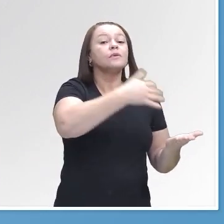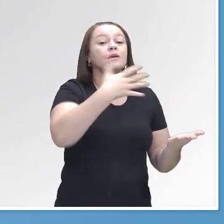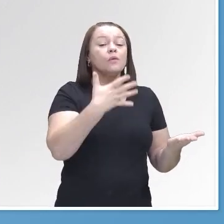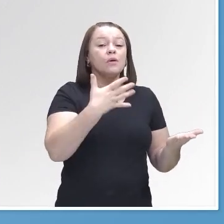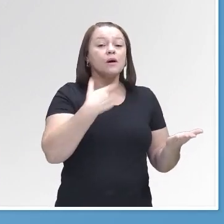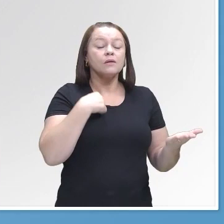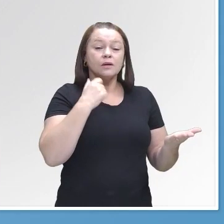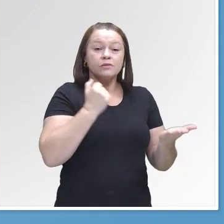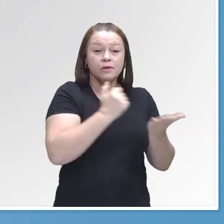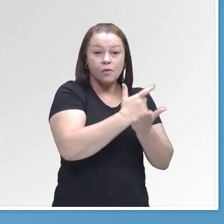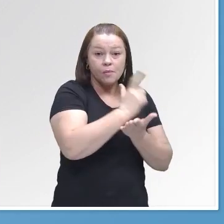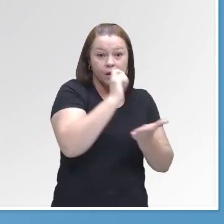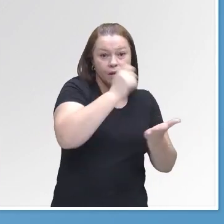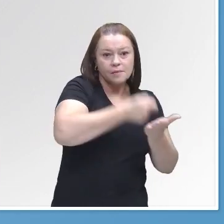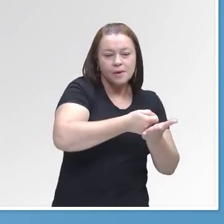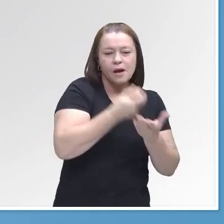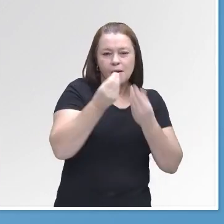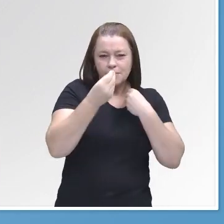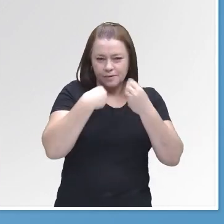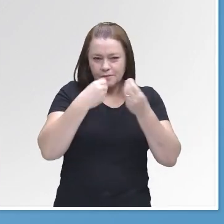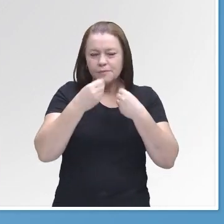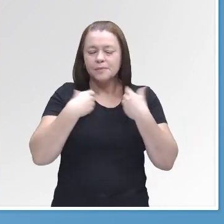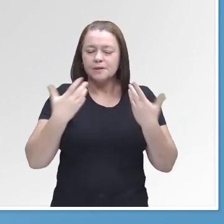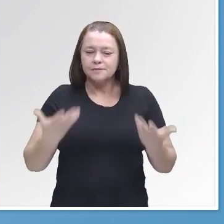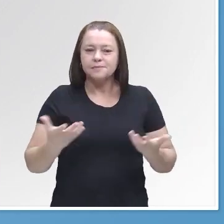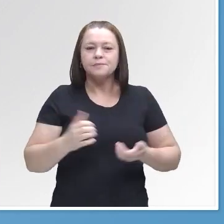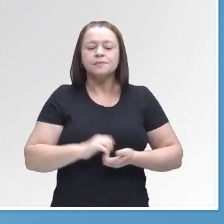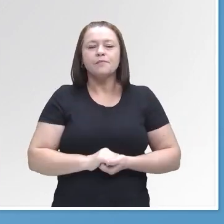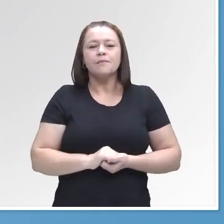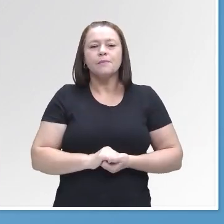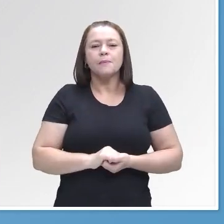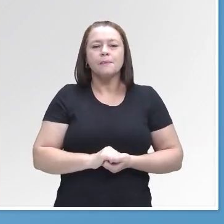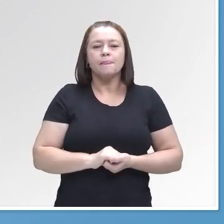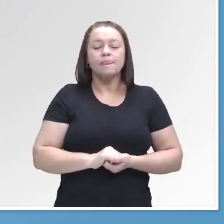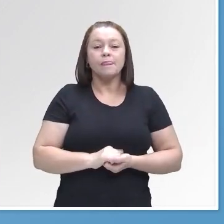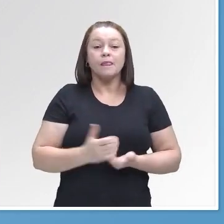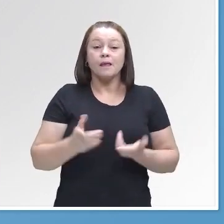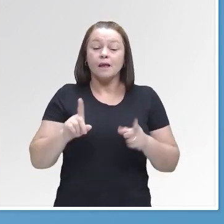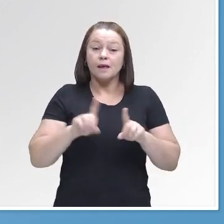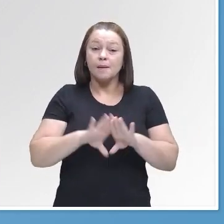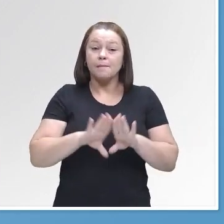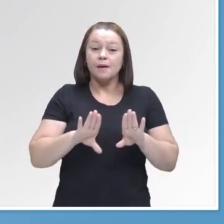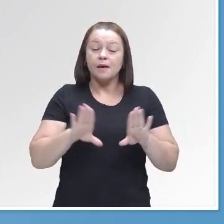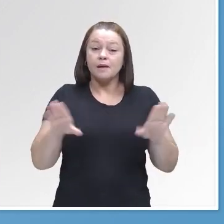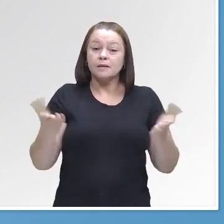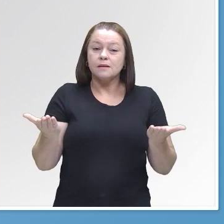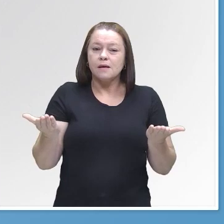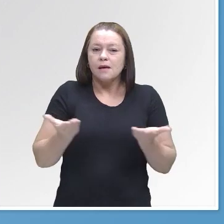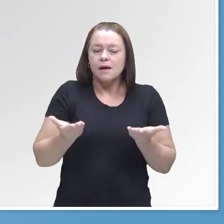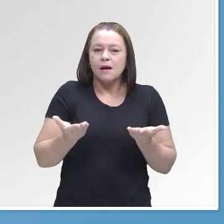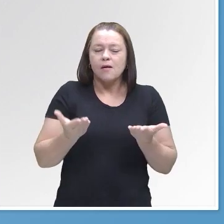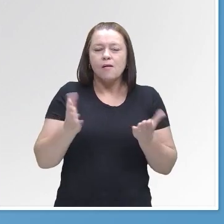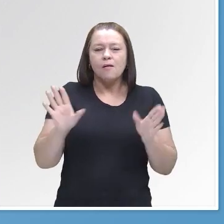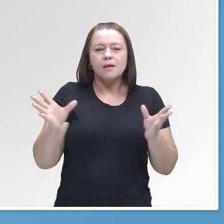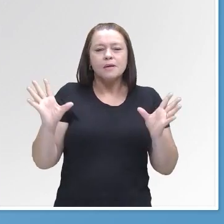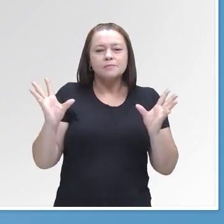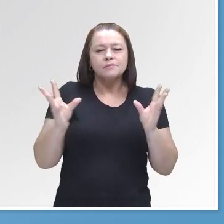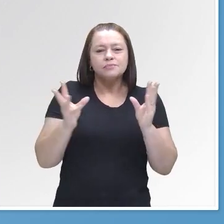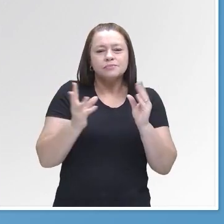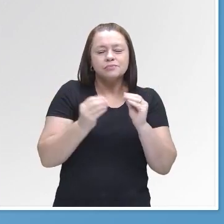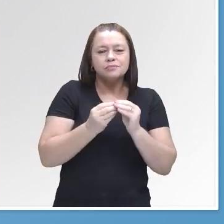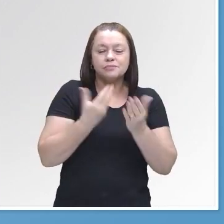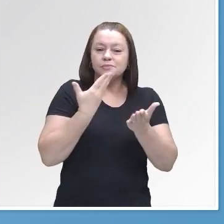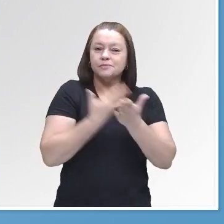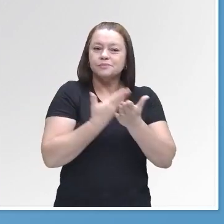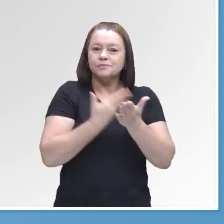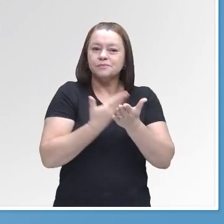comprar de alimento. E agora, para fechar essa nossa